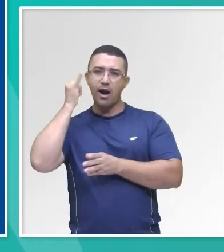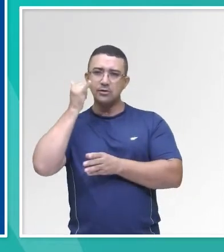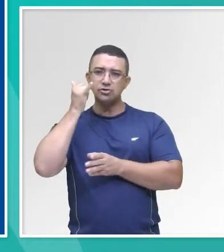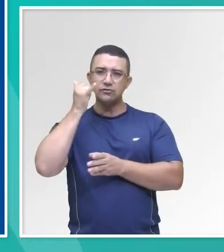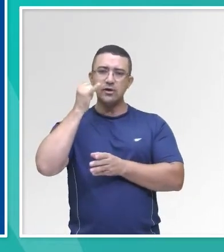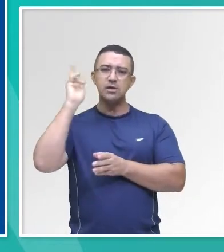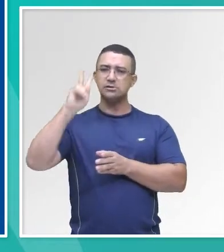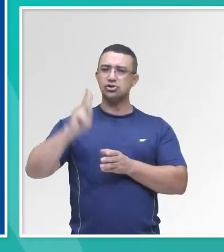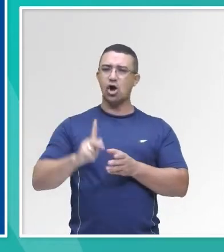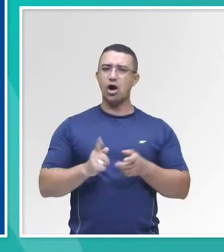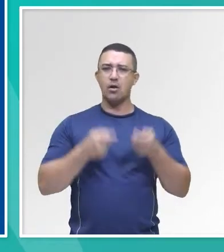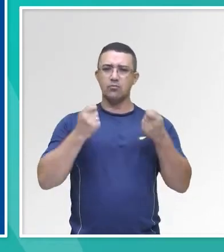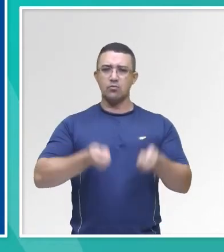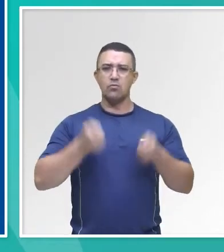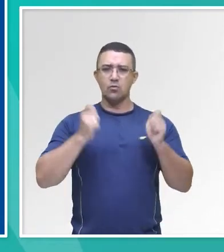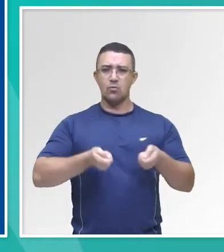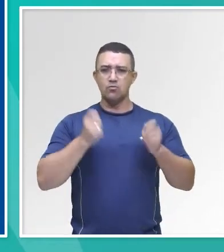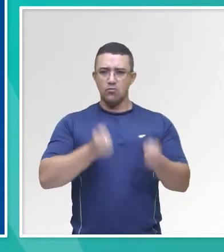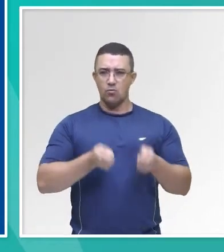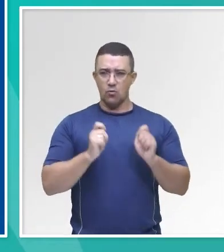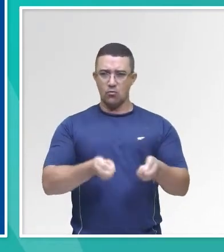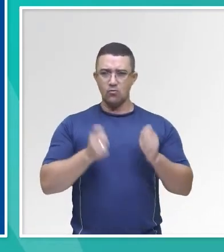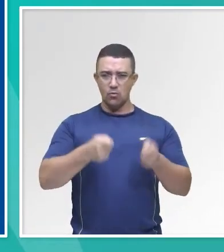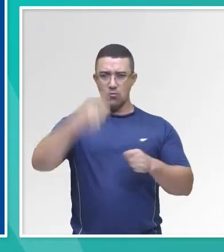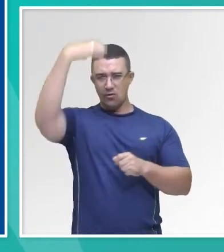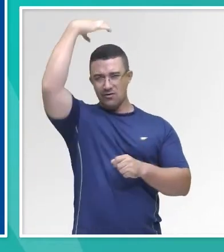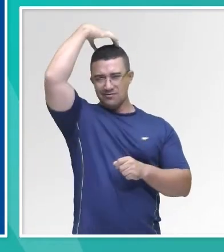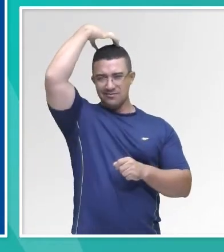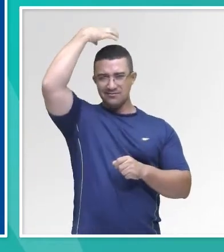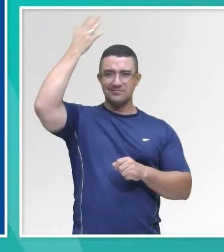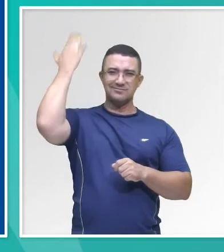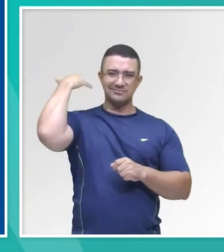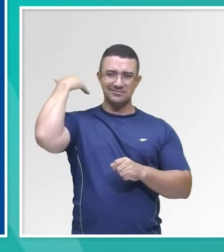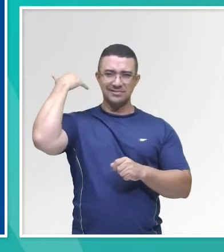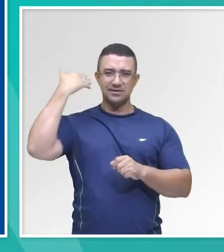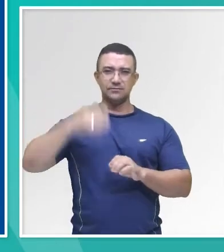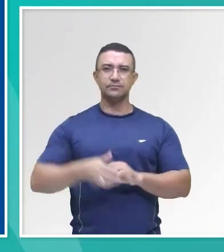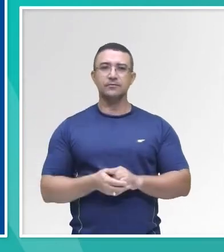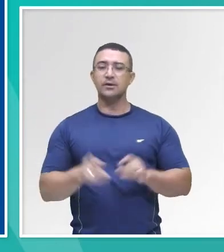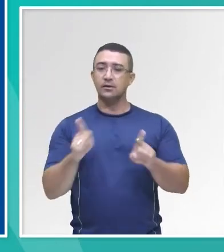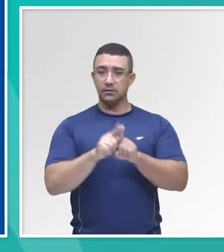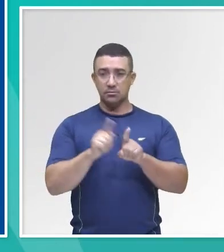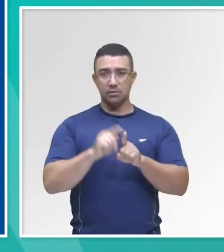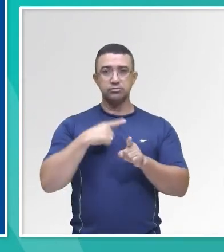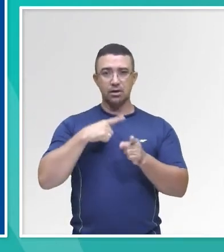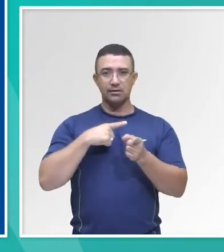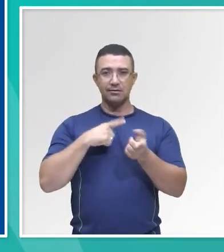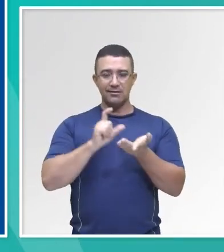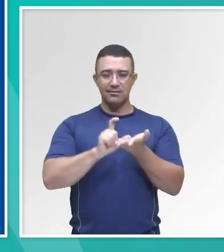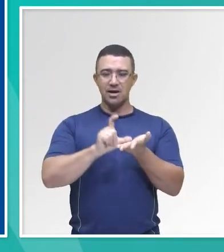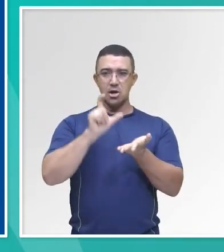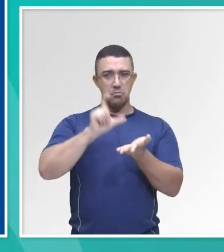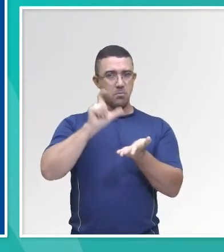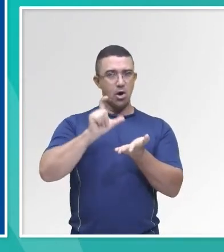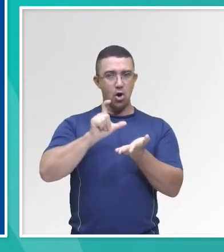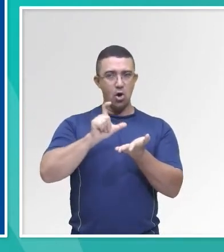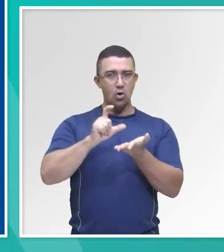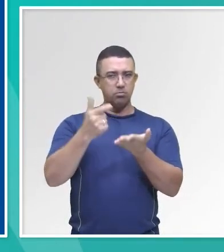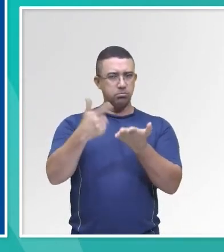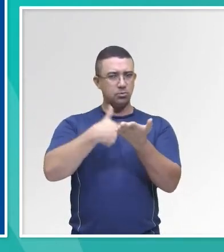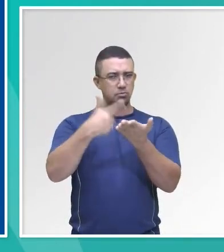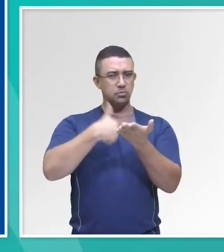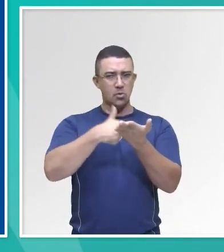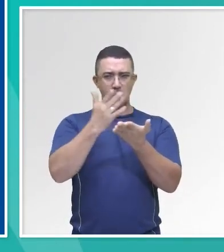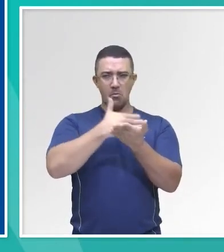medievais. Ele, em termos quantitativos, ele tem uma quantidade maior de páginas. Muito bem. Temos